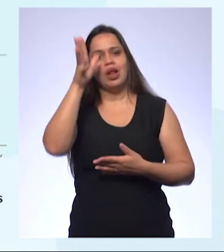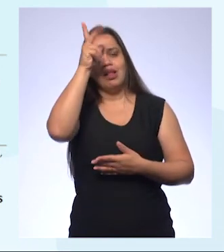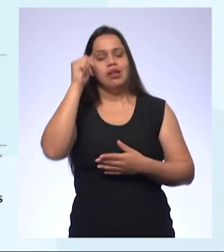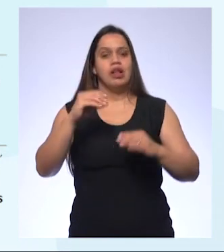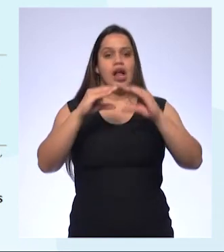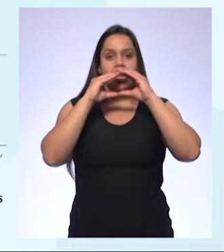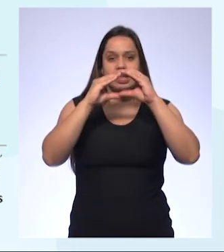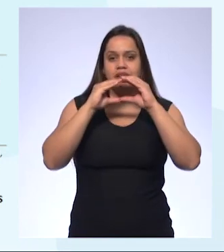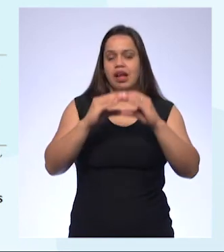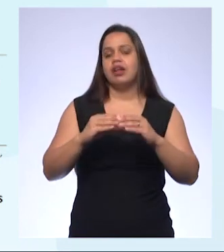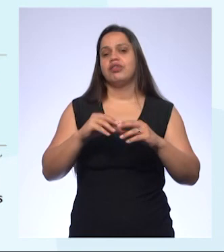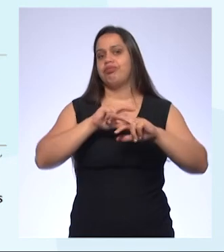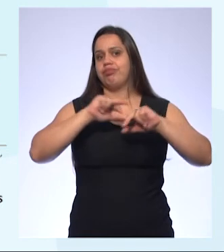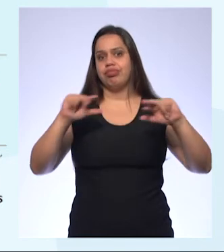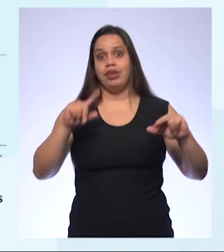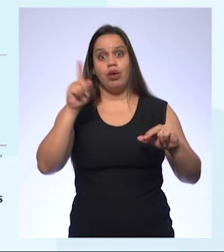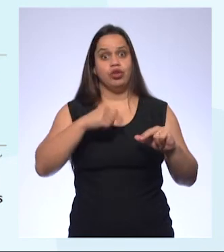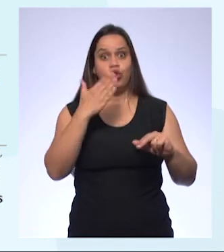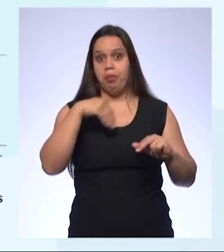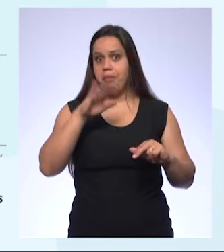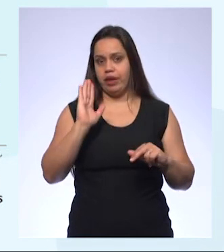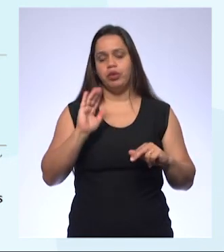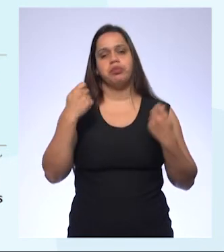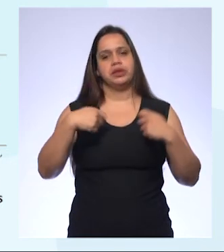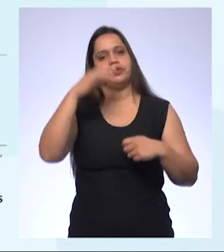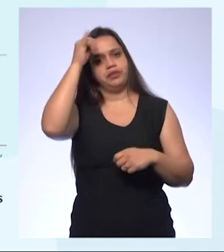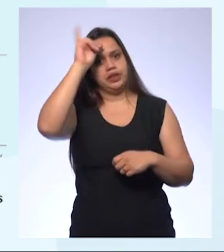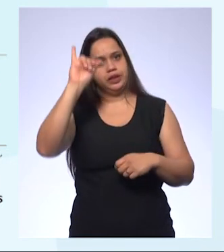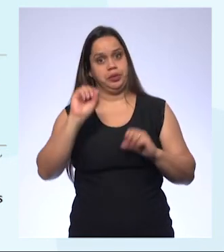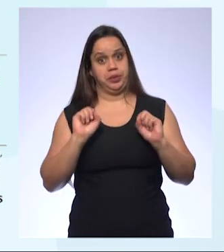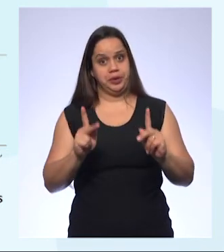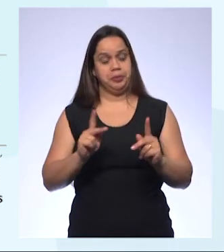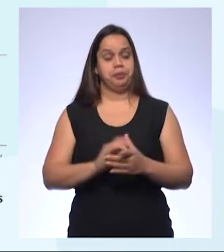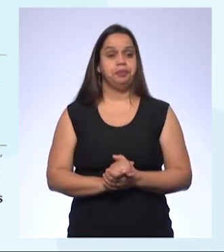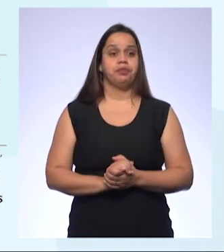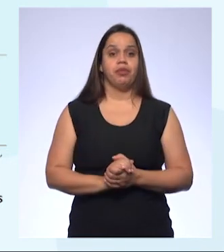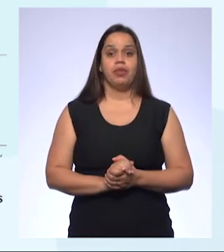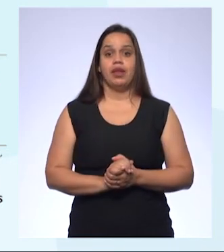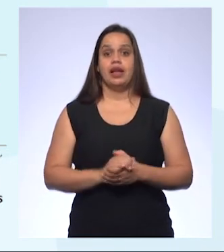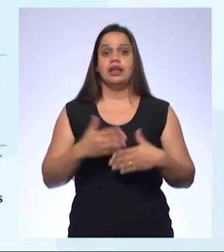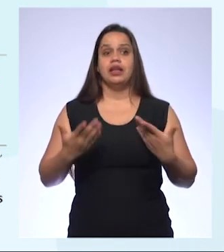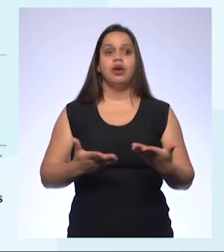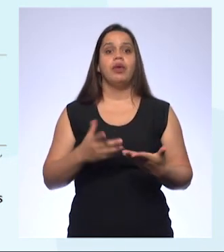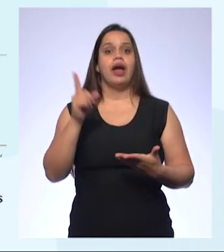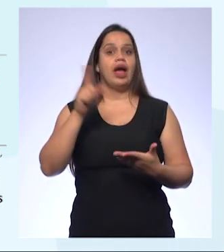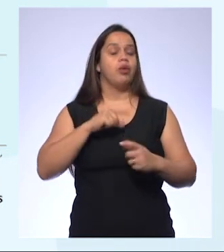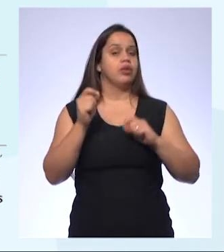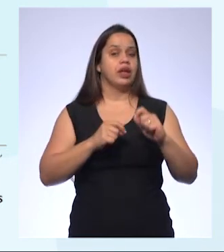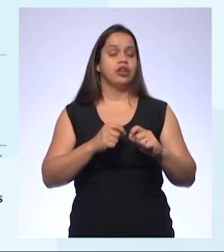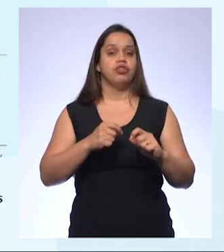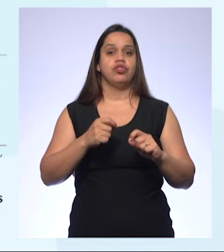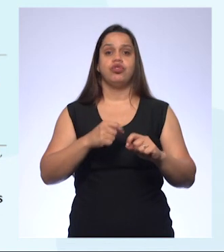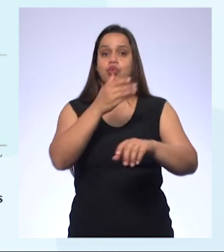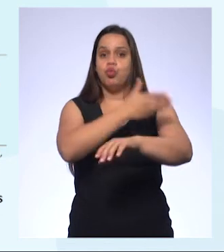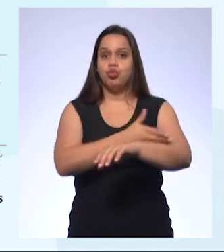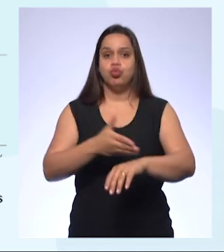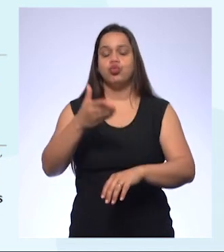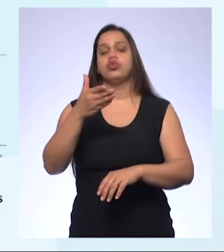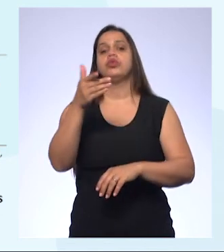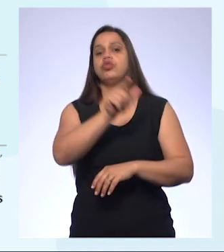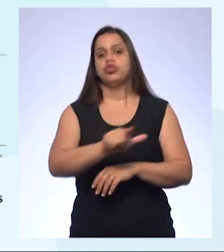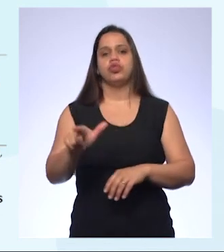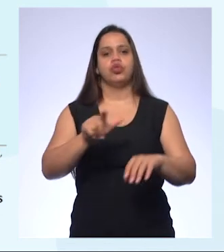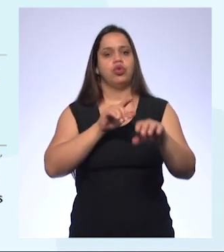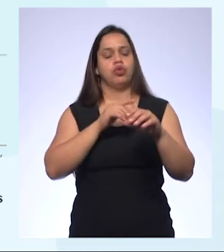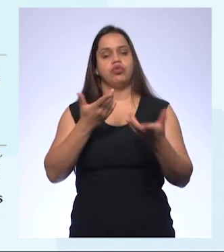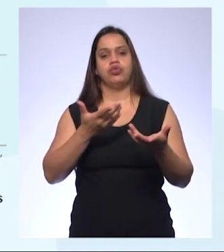lanche, etc. Então aí já começa por aí, tá bom? Então aí parte de uma reeducação alimentar, tal. Mas é só para vocês